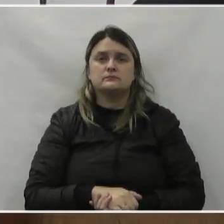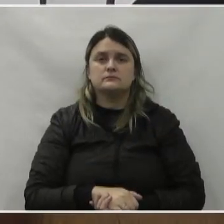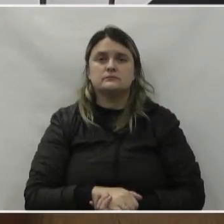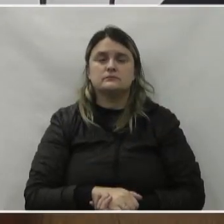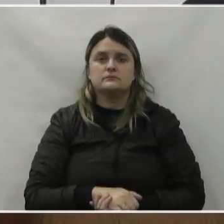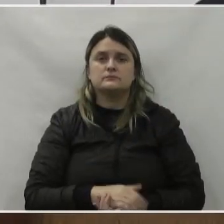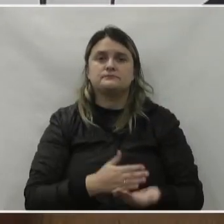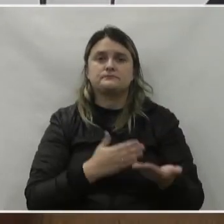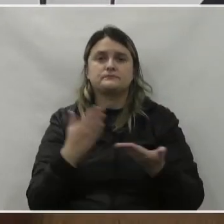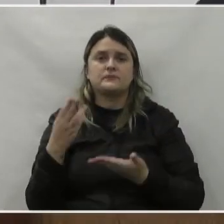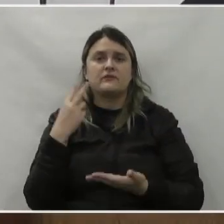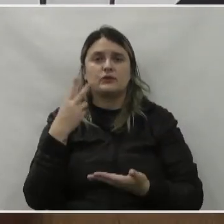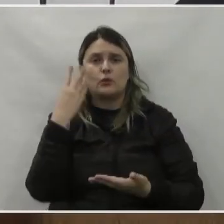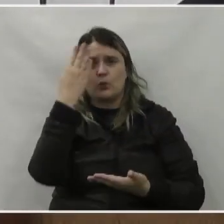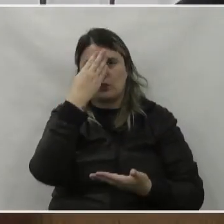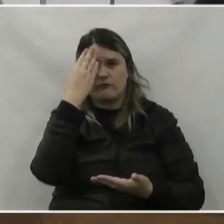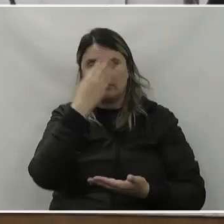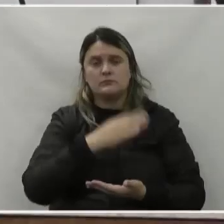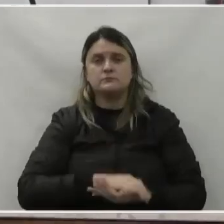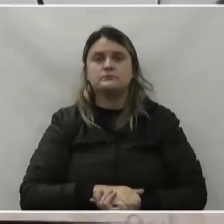Com a palavra, vereador Cordova Neto.